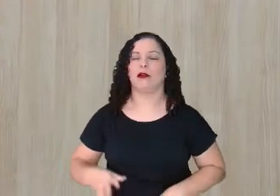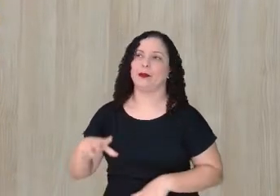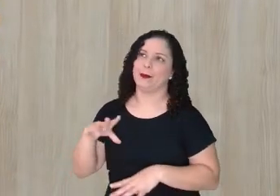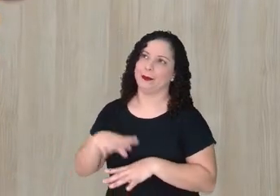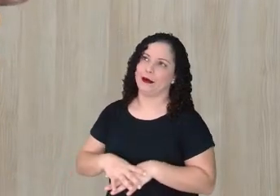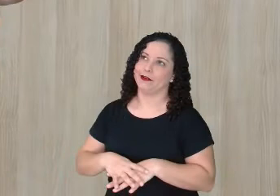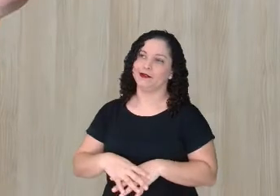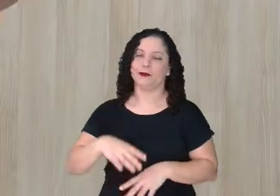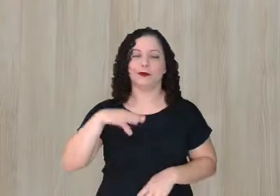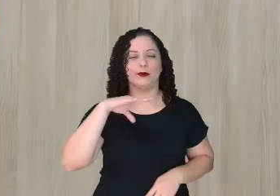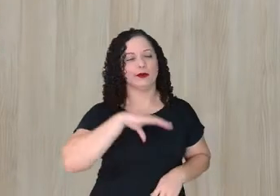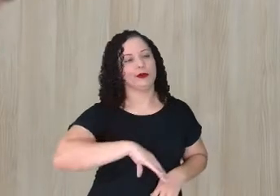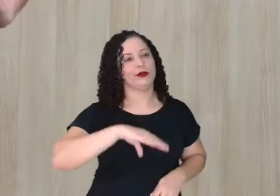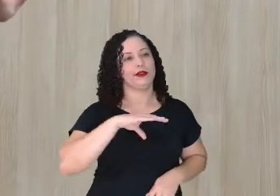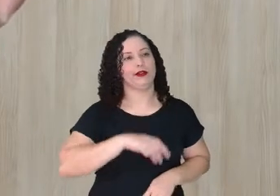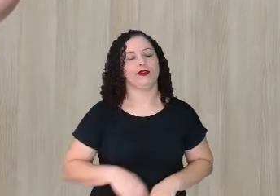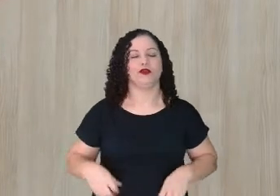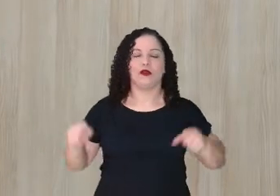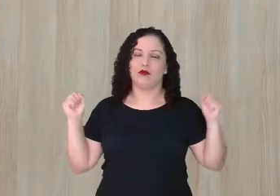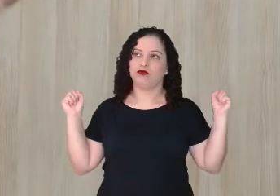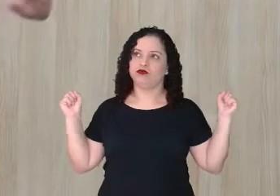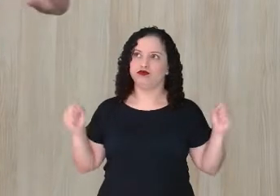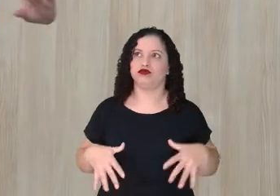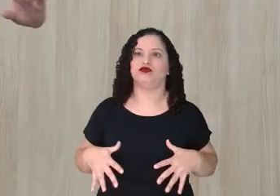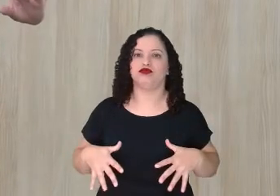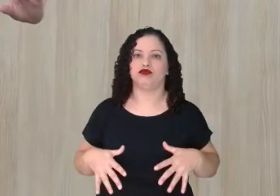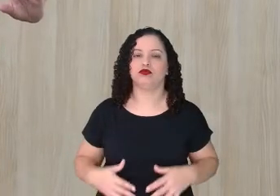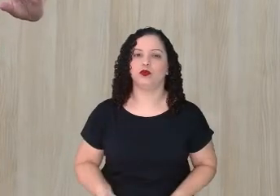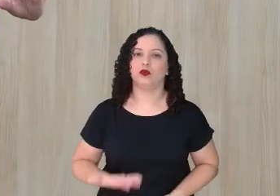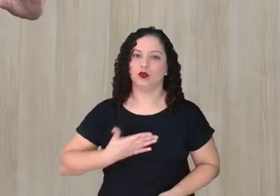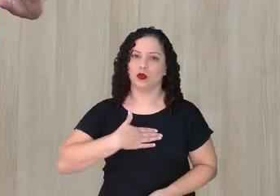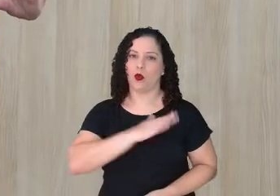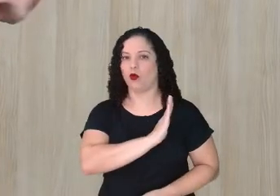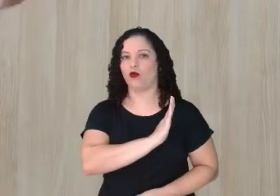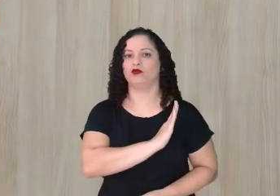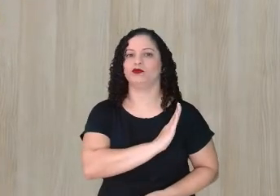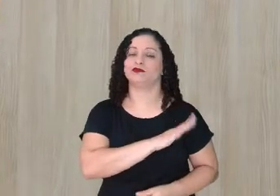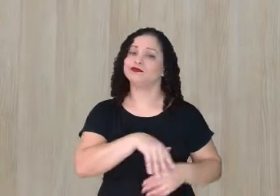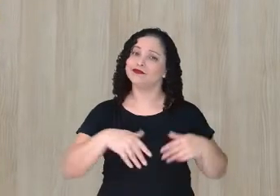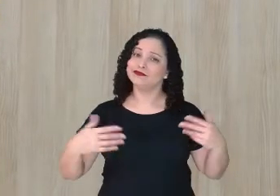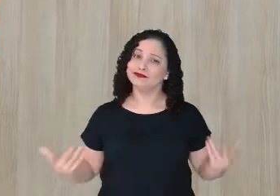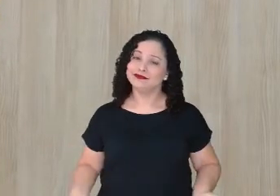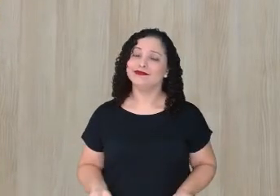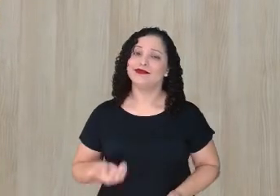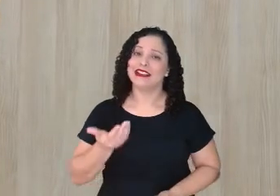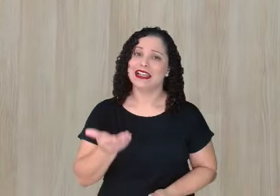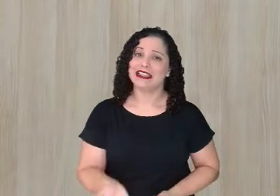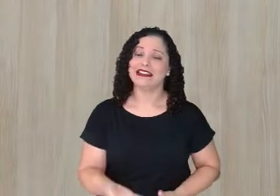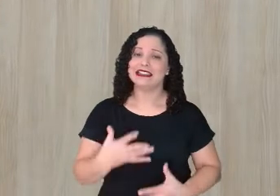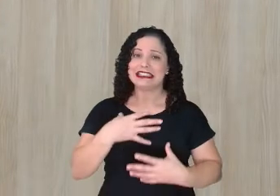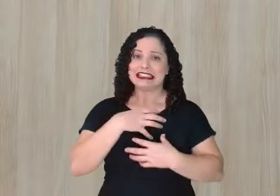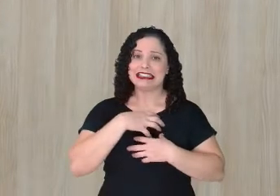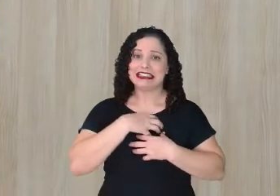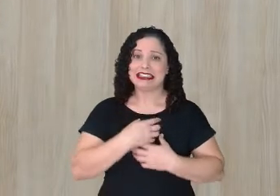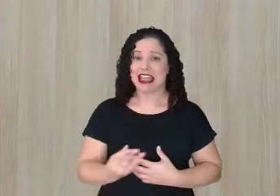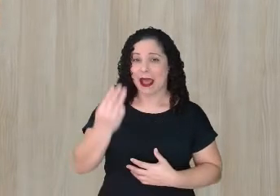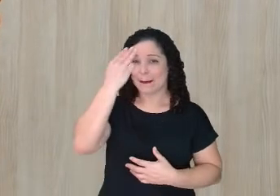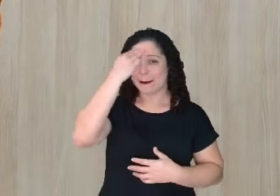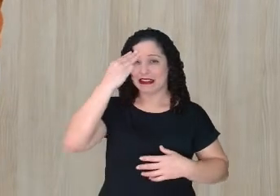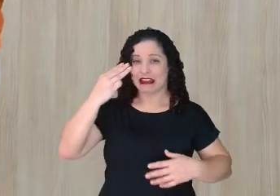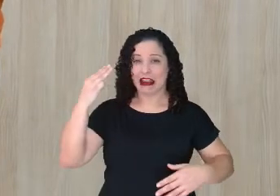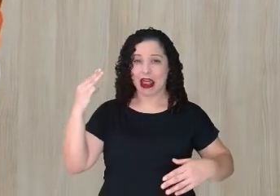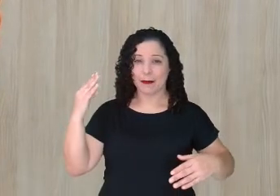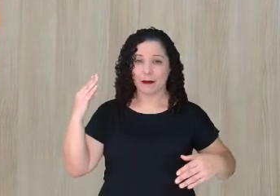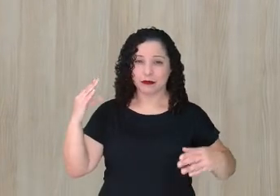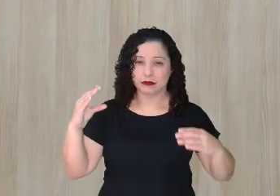língua portuguesa é um saco, não gosto dessas disciplinas. E aí você, trava a sua mente para o